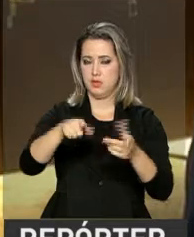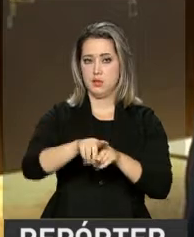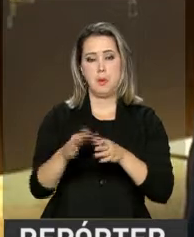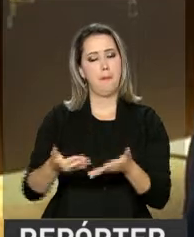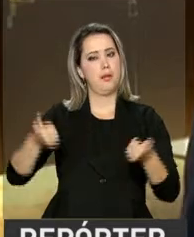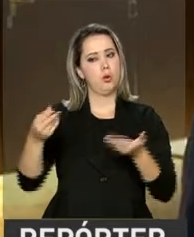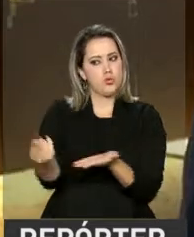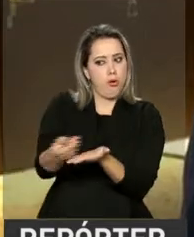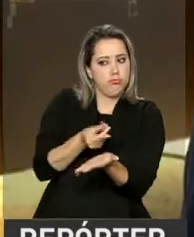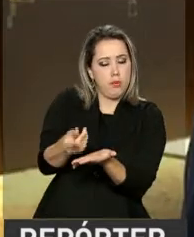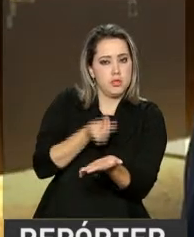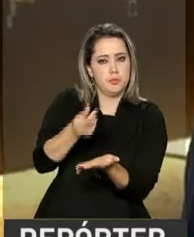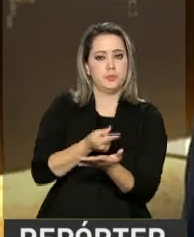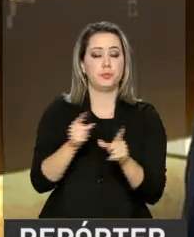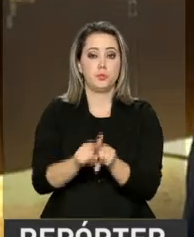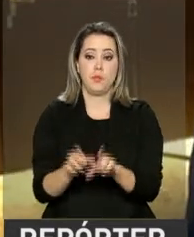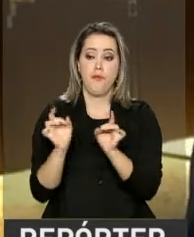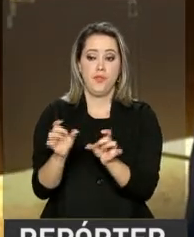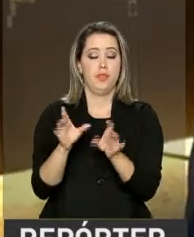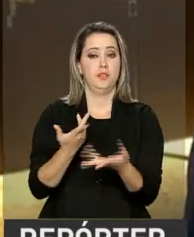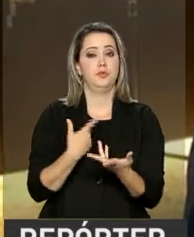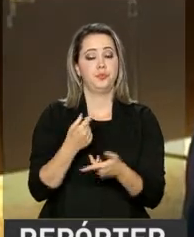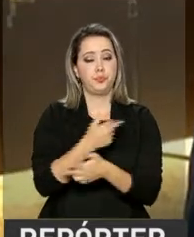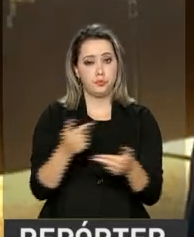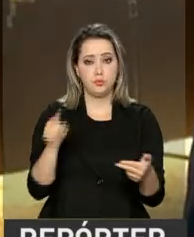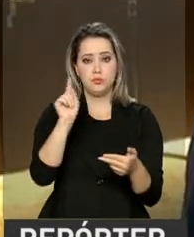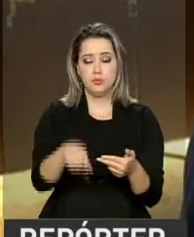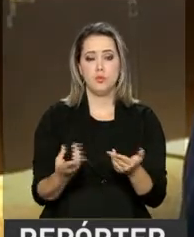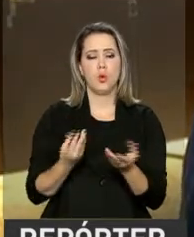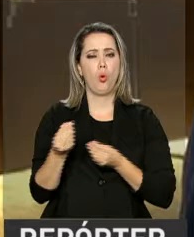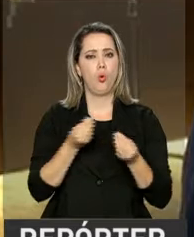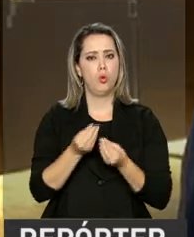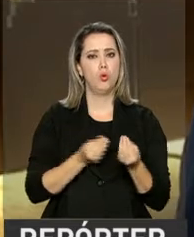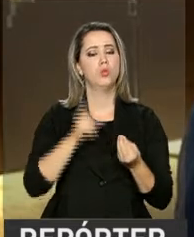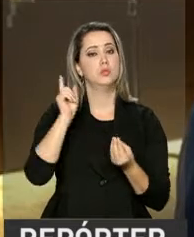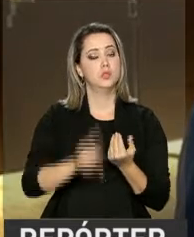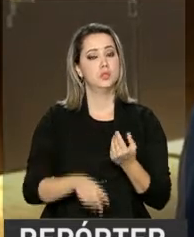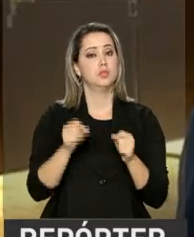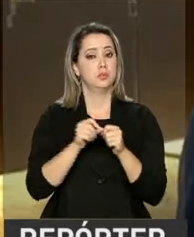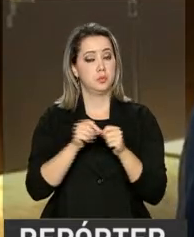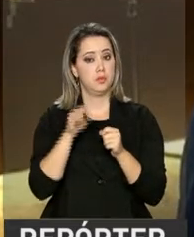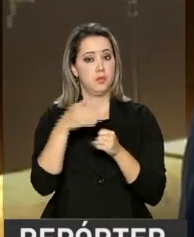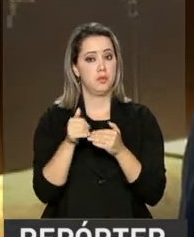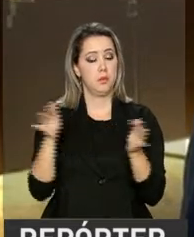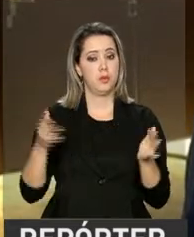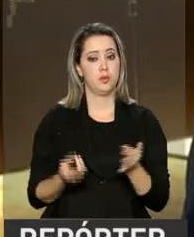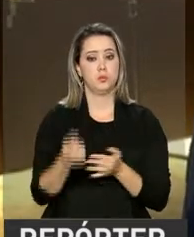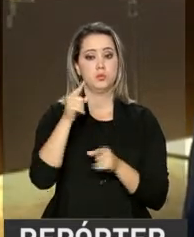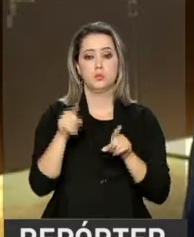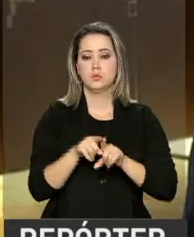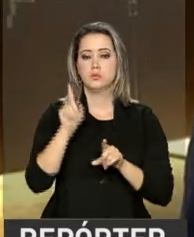a companhia o percentual de ações que serão colocadas à venda ea forma como será feita essa abertura de capital estão em